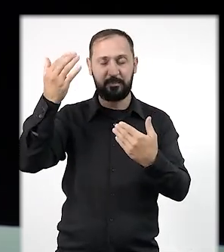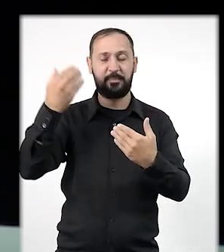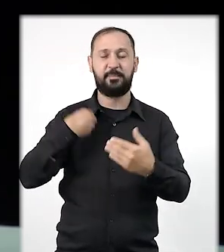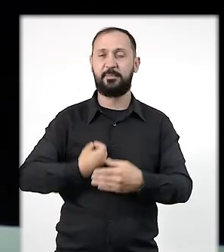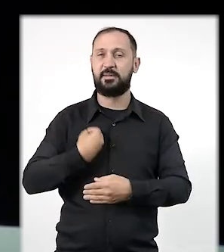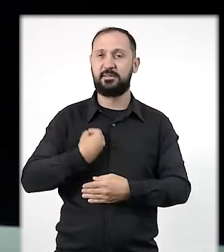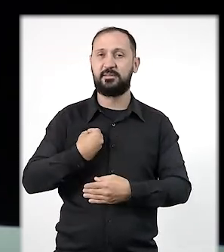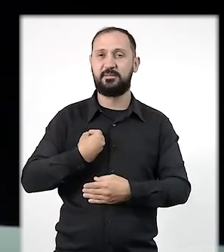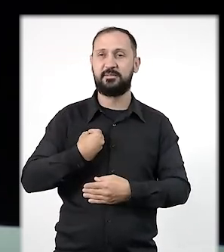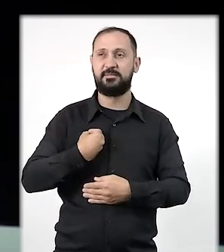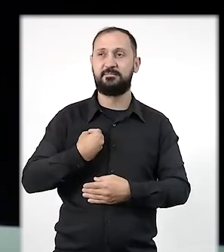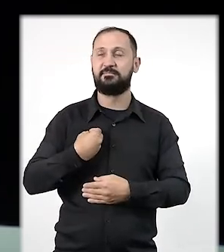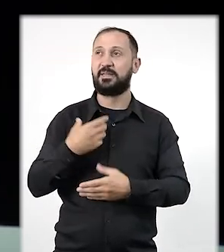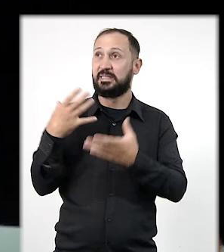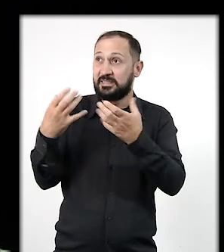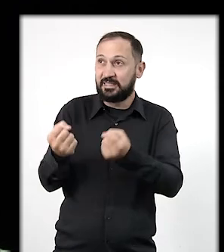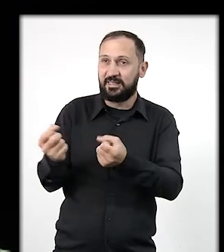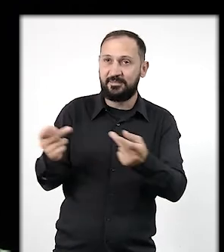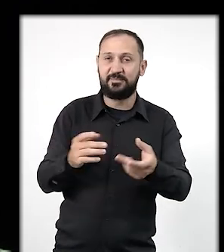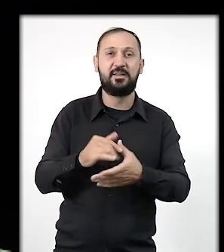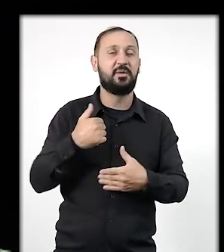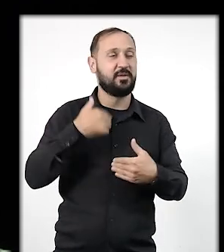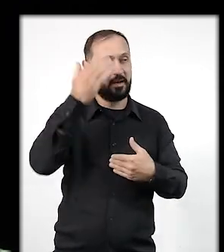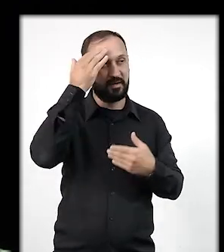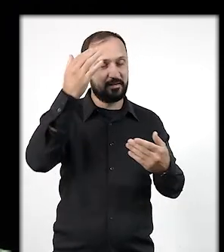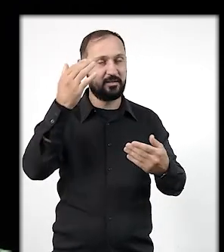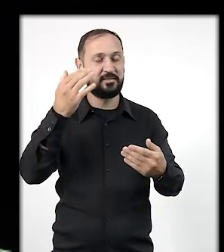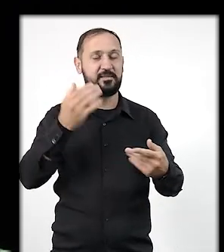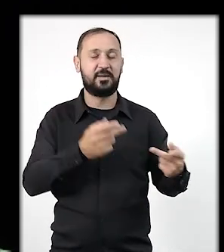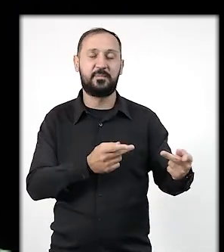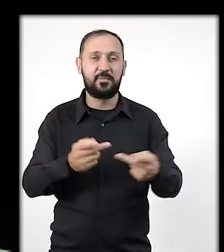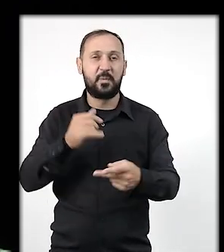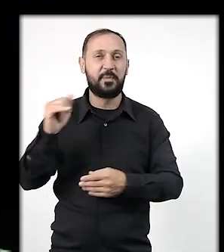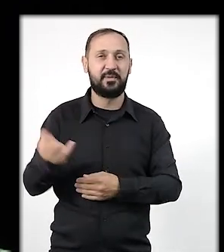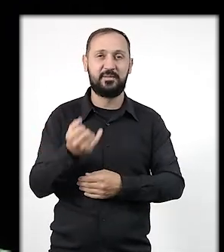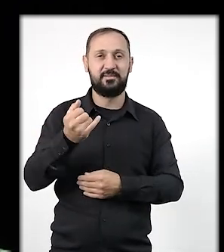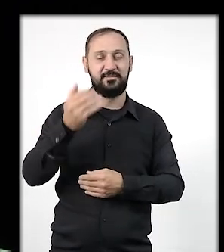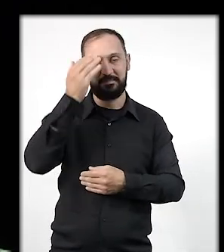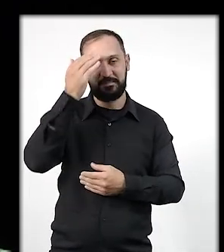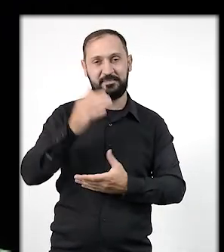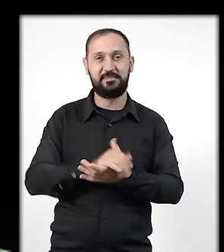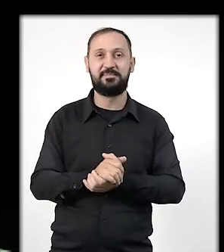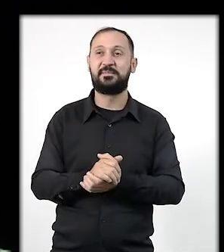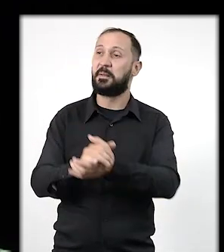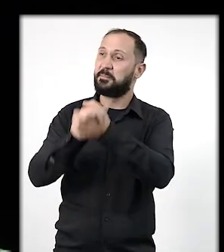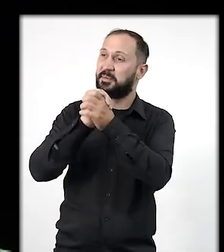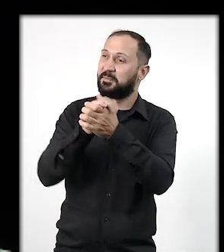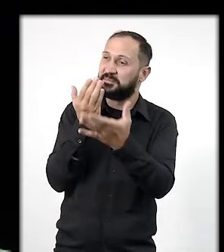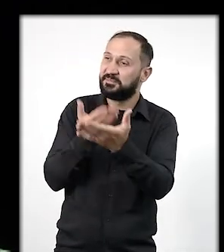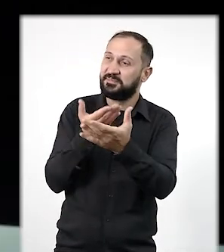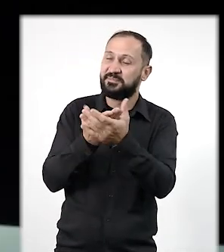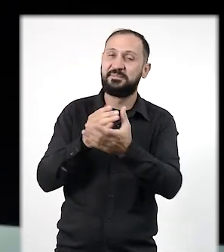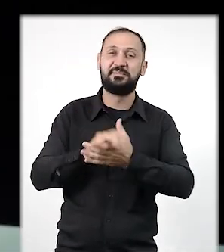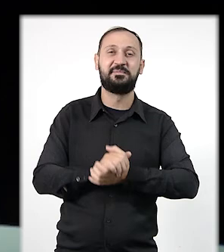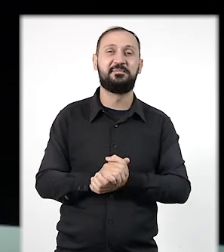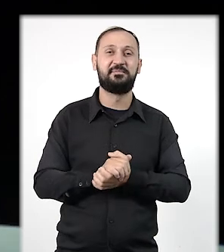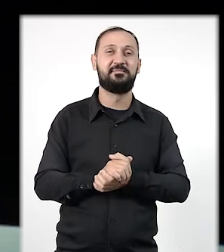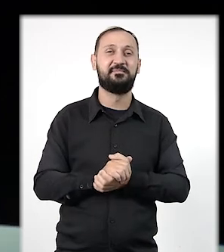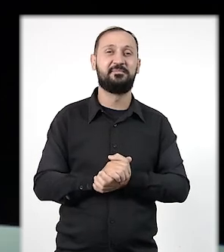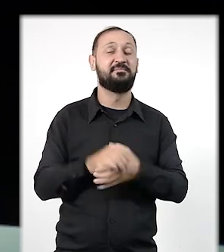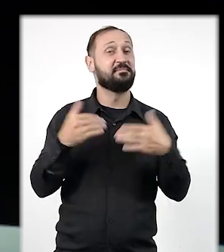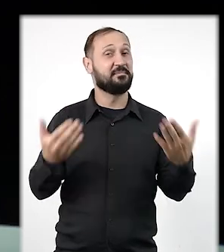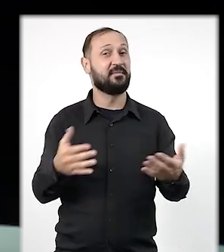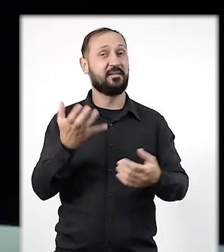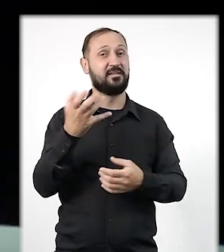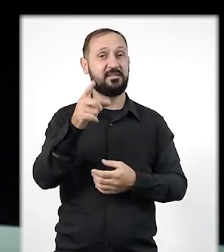participação e muito obrigado por ter aceito nosso convite. Eu que agradeço a oportunidade, Thiago. Mais uma vez, obrigado. Bom, parabéns pelo estudo. Obrigado. E para